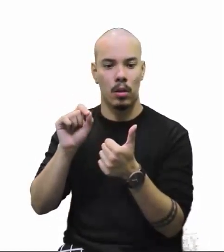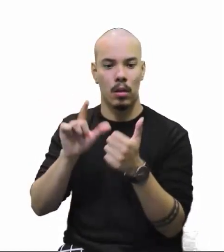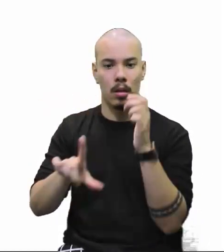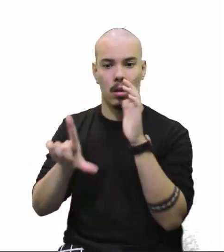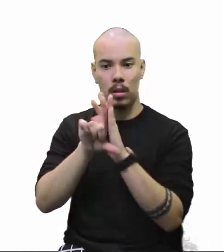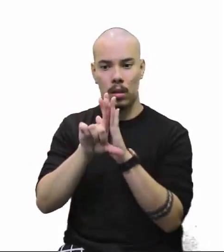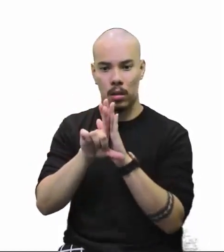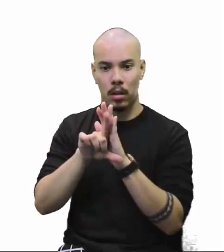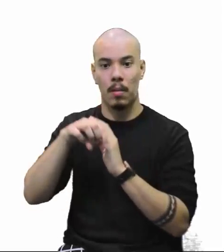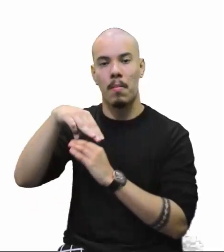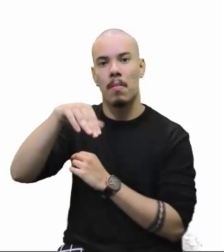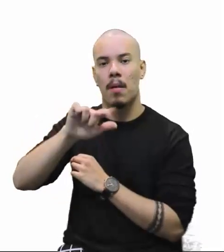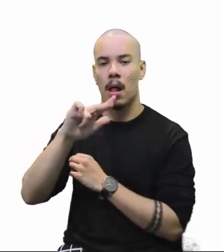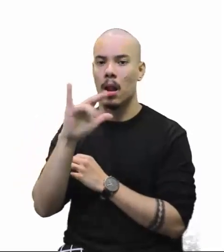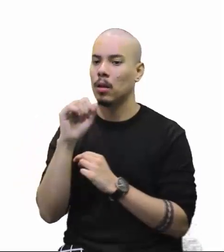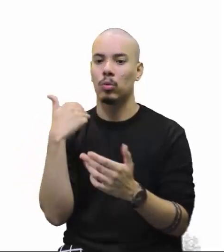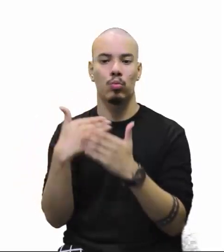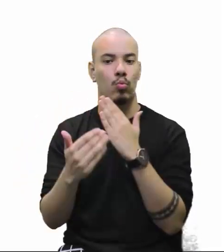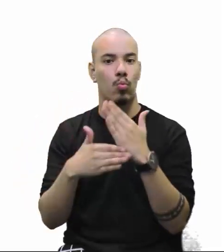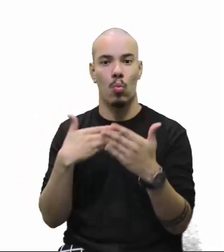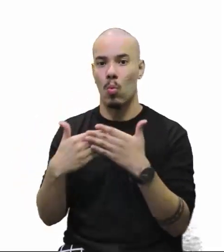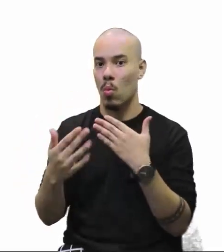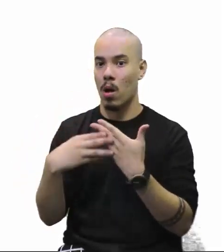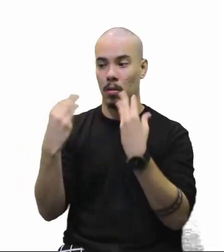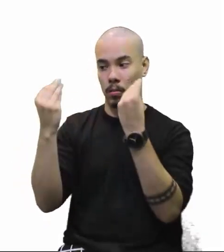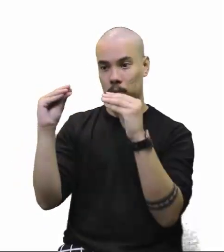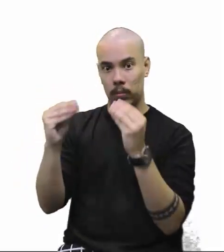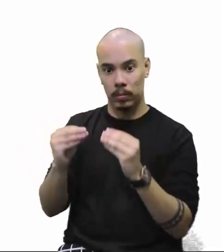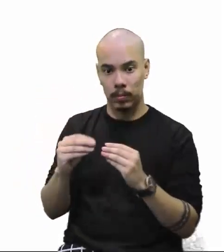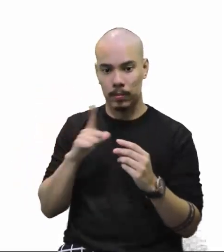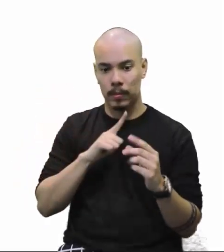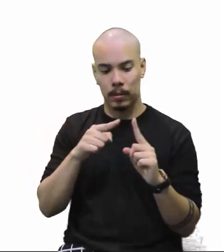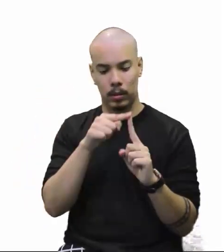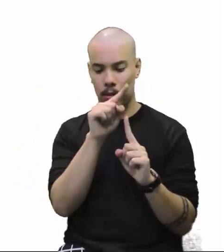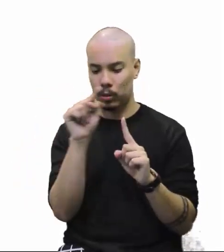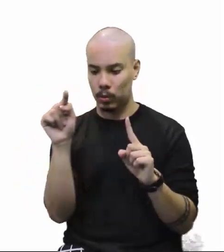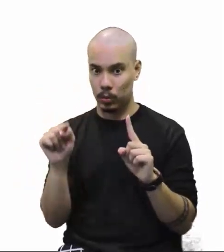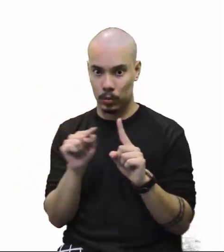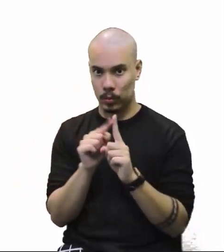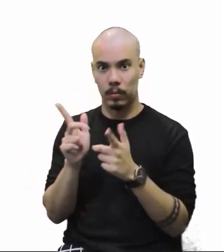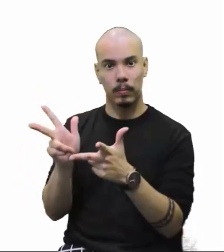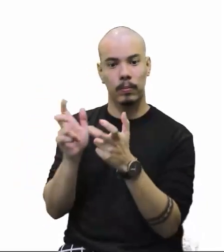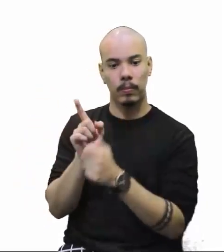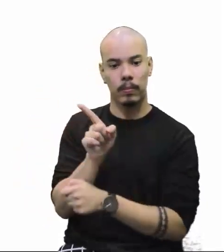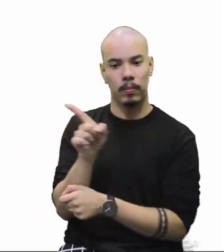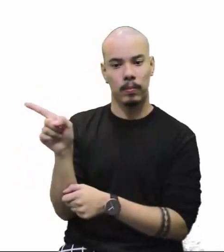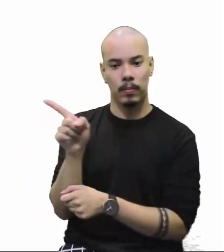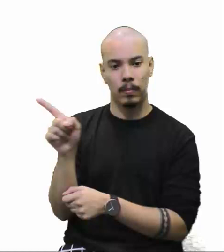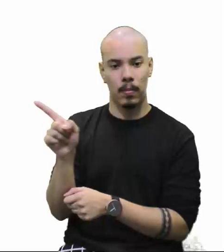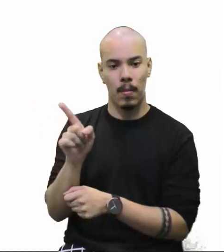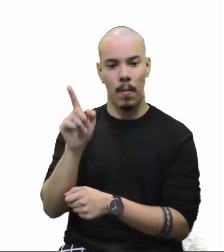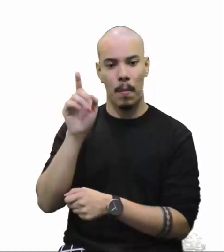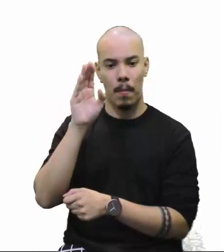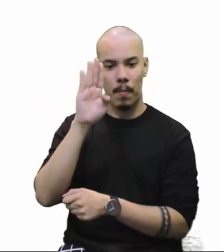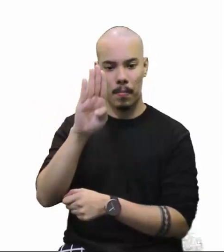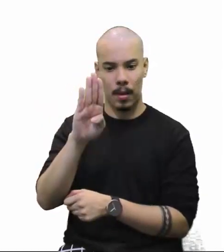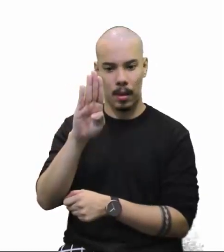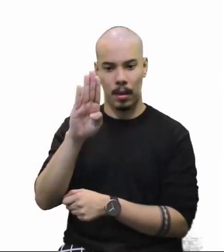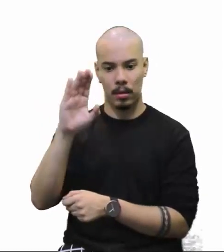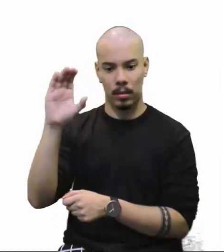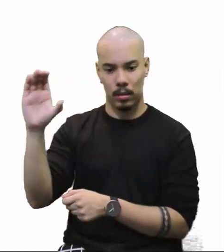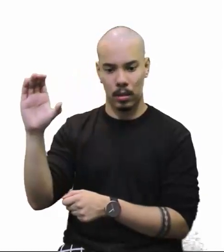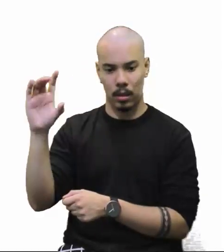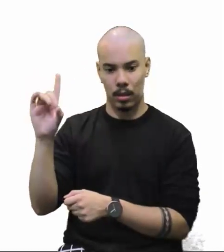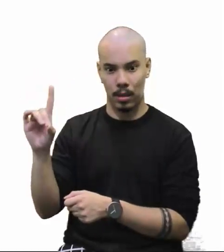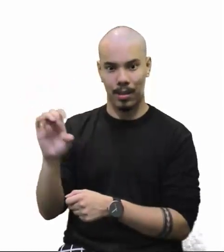sendo aplicada aos caminhos fechados de um circuito. Você pode ver que tem uma malha aí B, C, D, E e outra malha A,